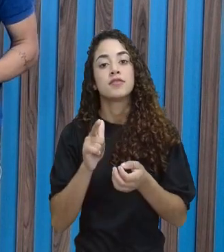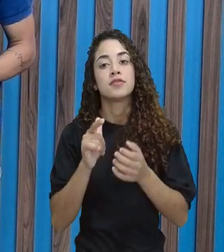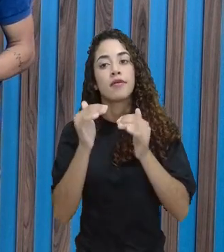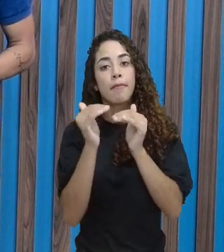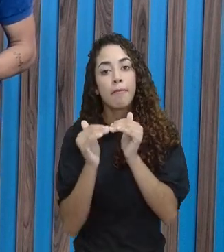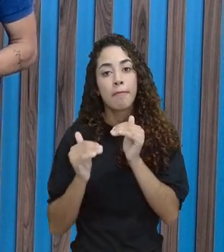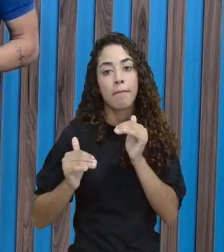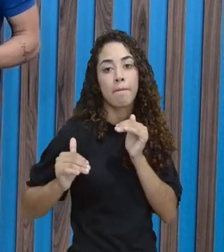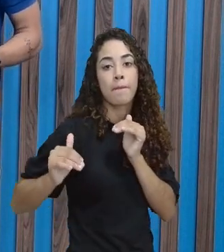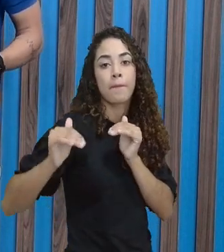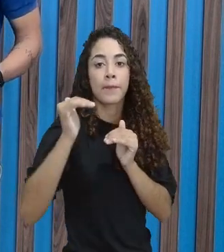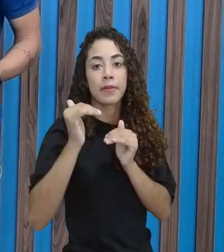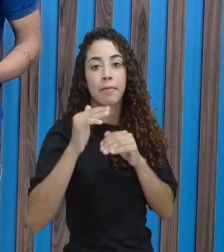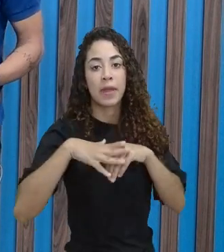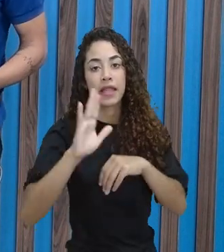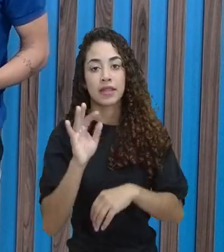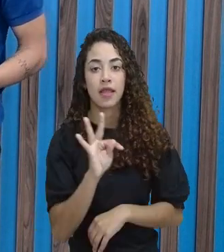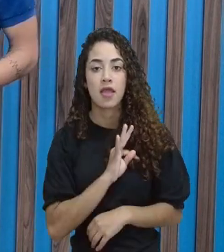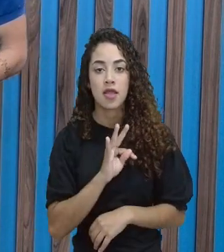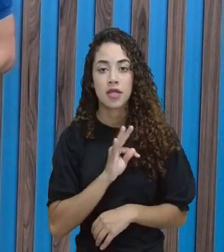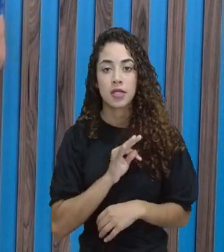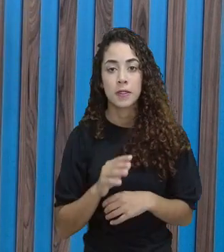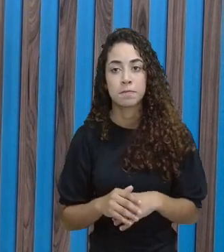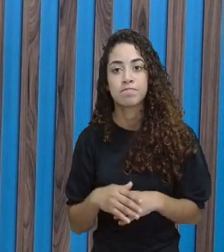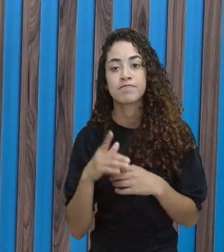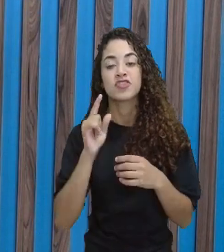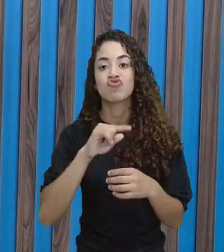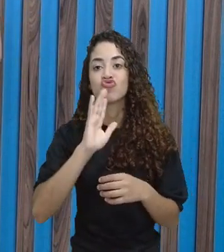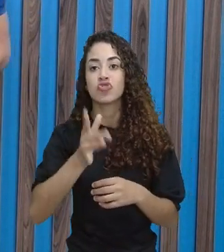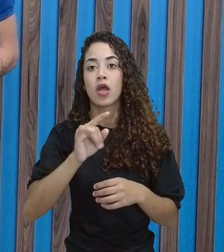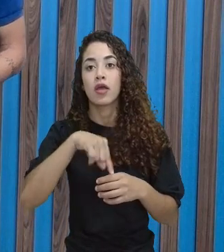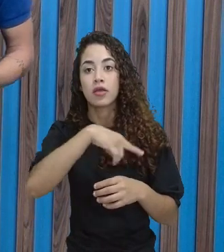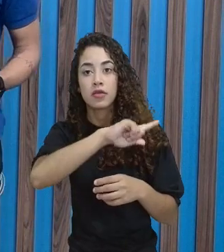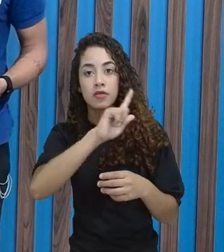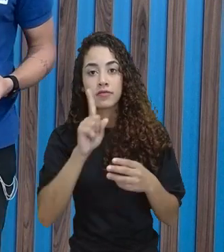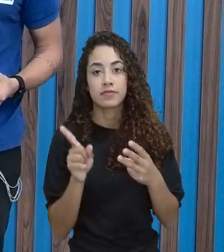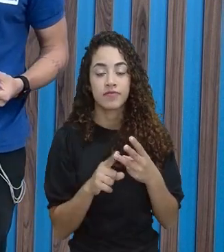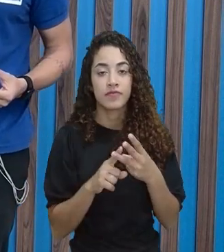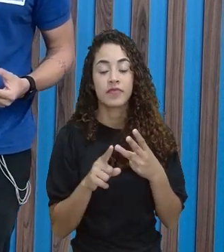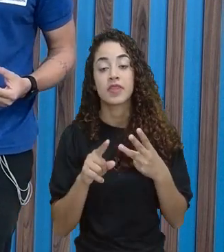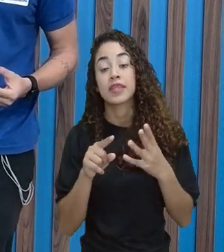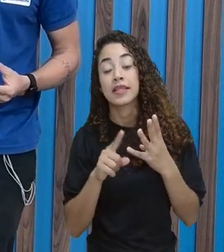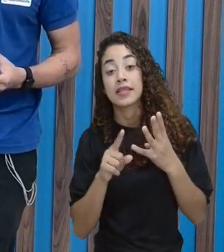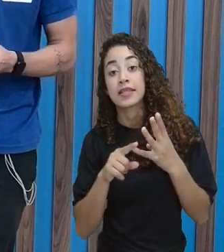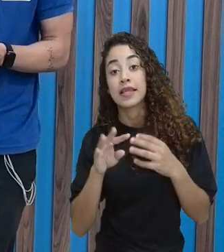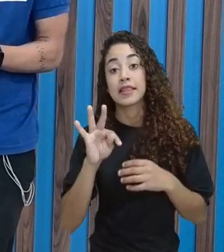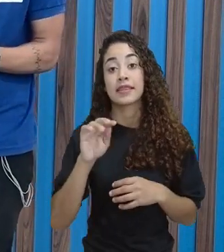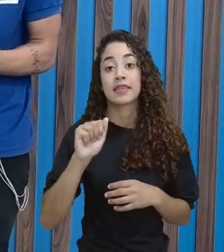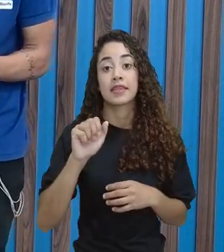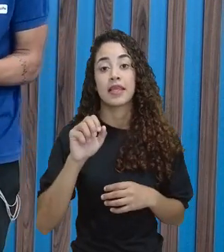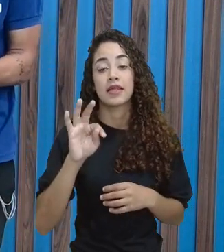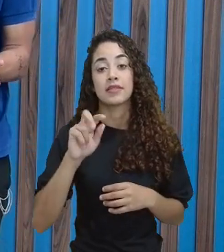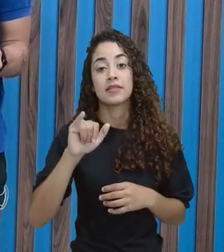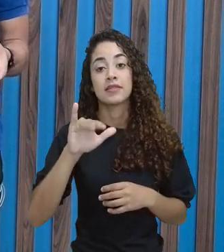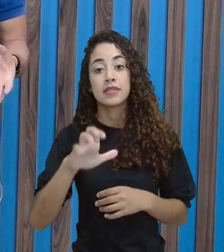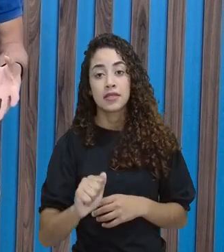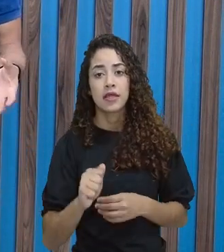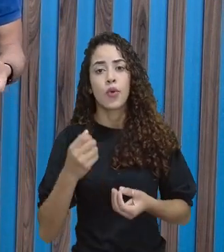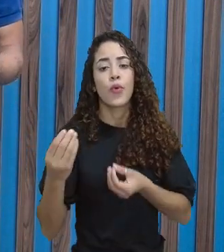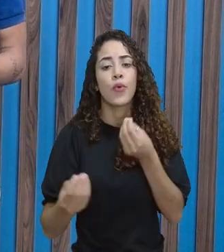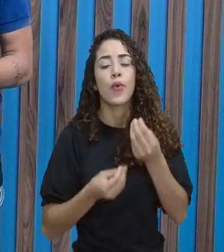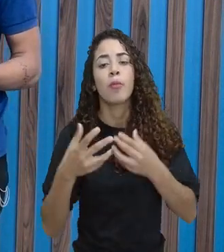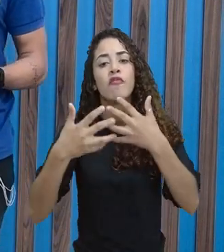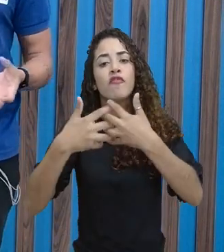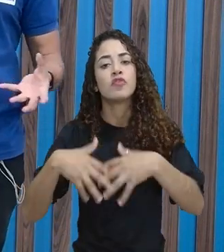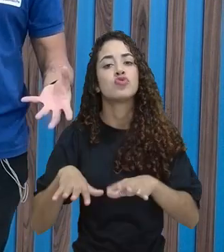lá na parte mais técnica, que aí junta com a parte tática, né? Então, como é que essa tática ela funciona?